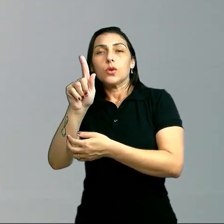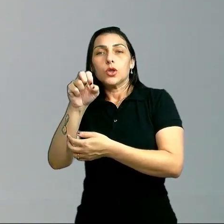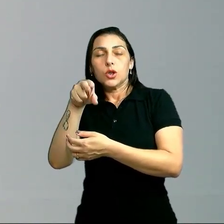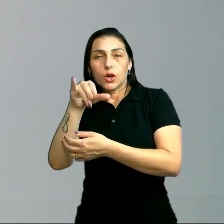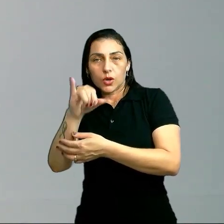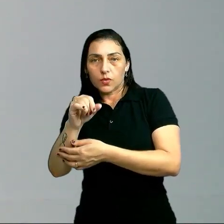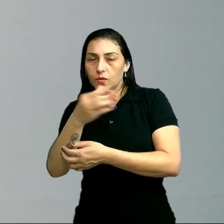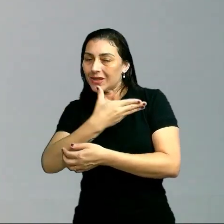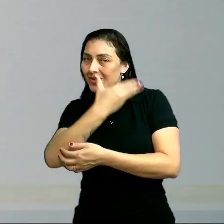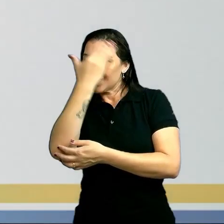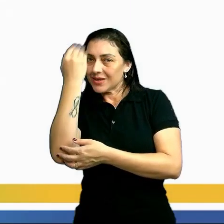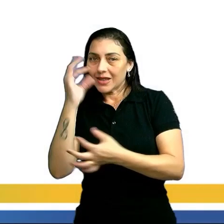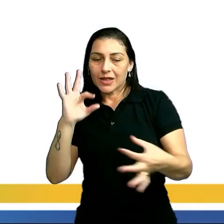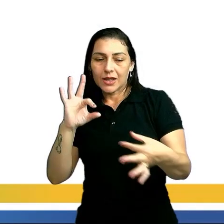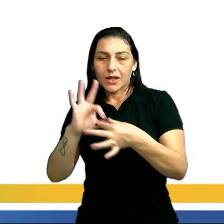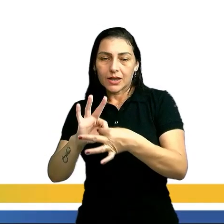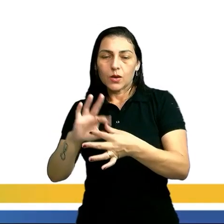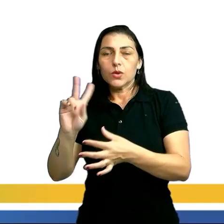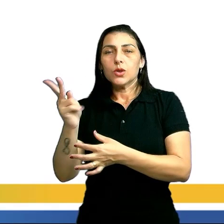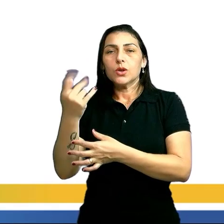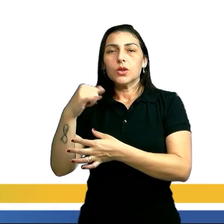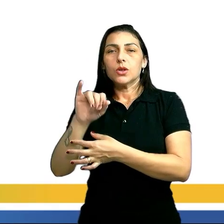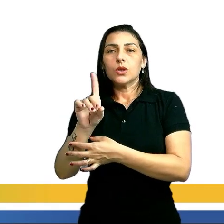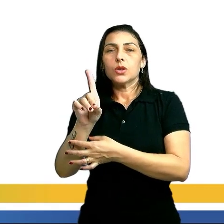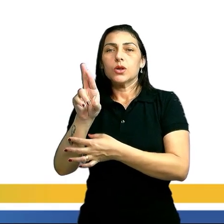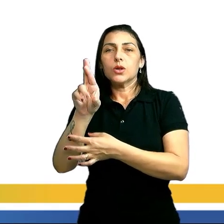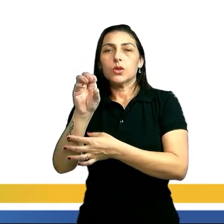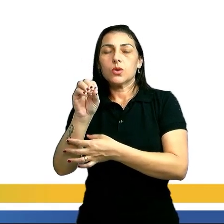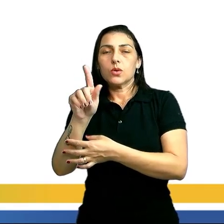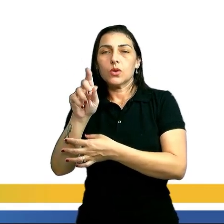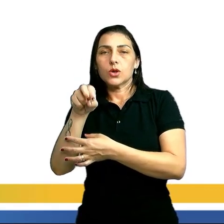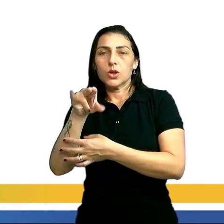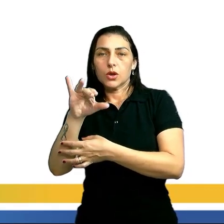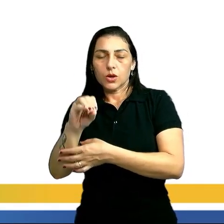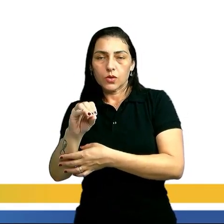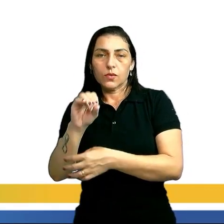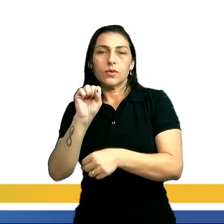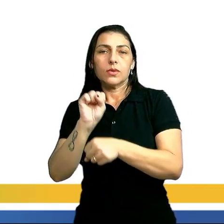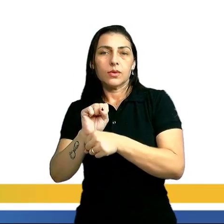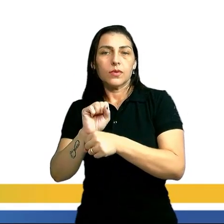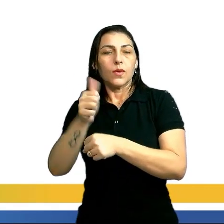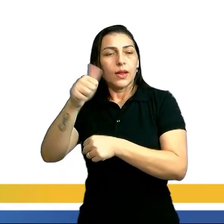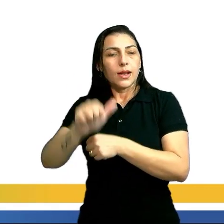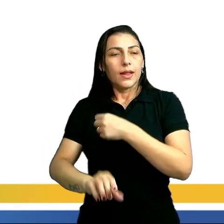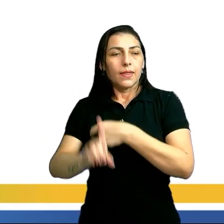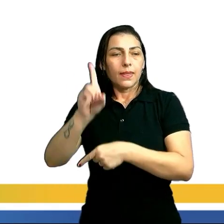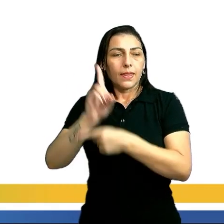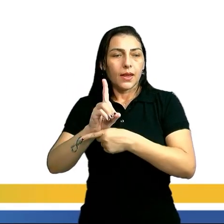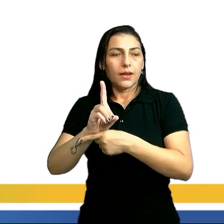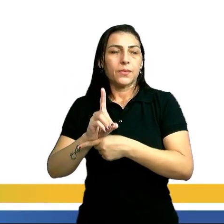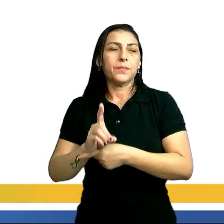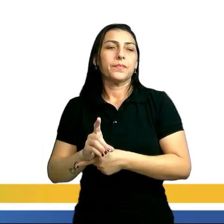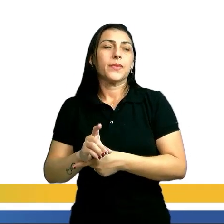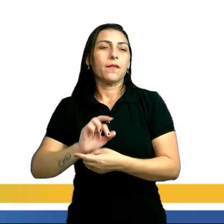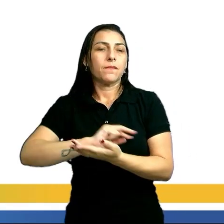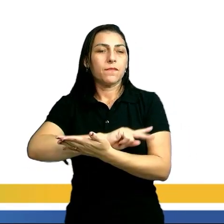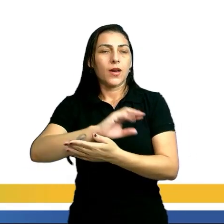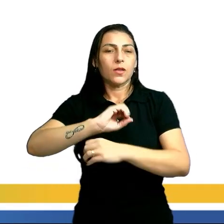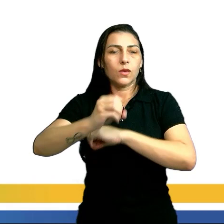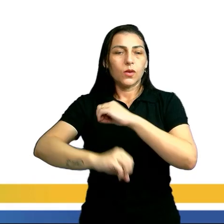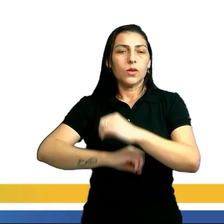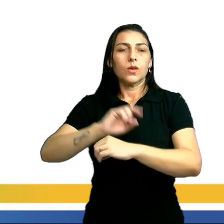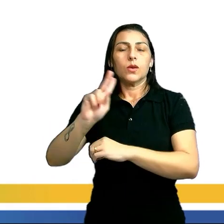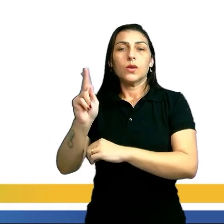não esquece das ligações de hidrogênio. Então vamos deixar essa daí em stand-by e vamos analisar a D. Vários átomos